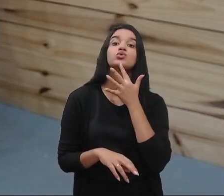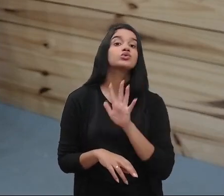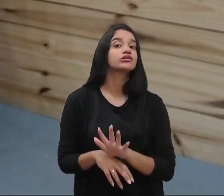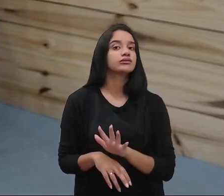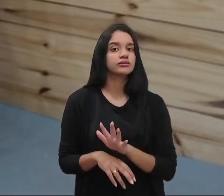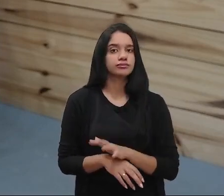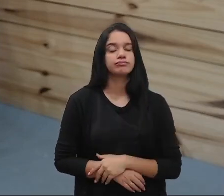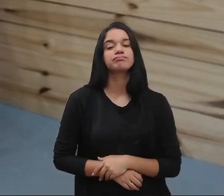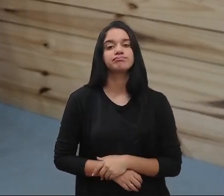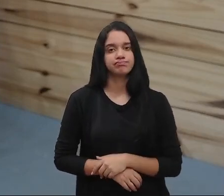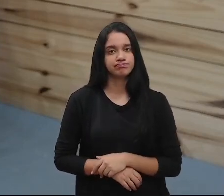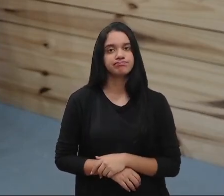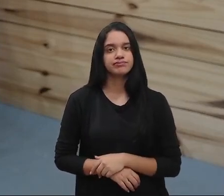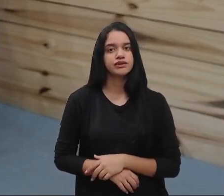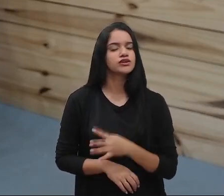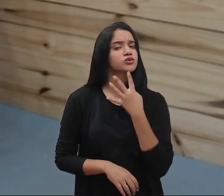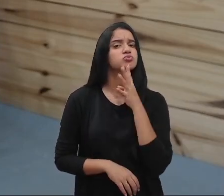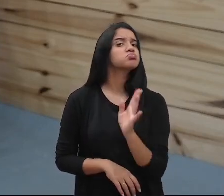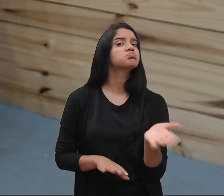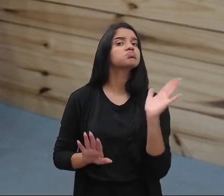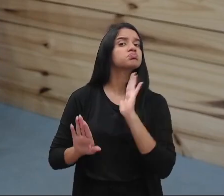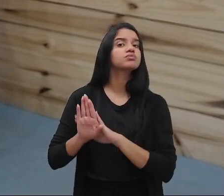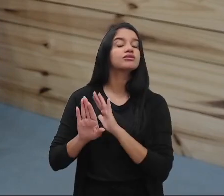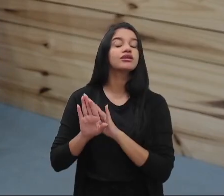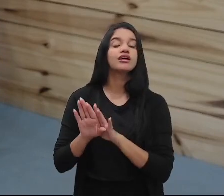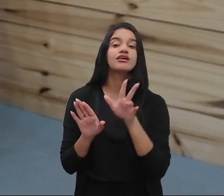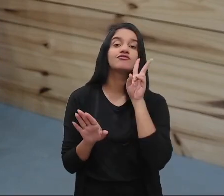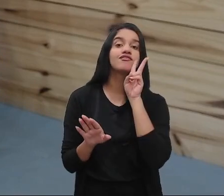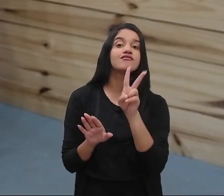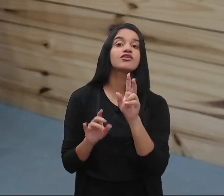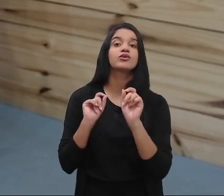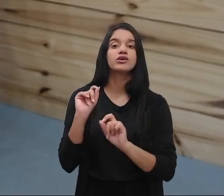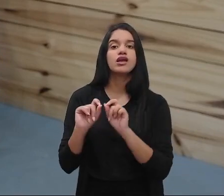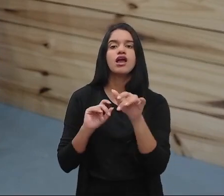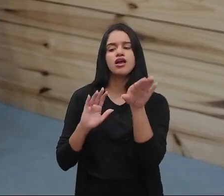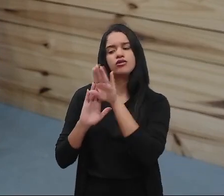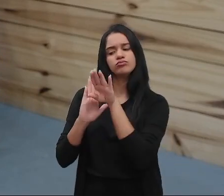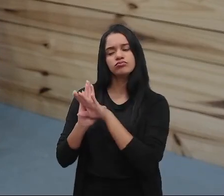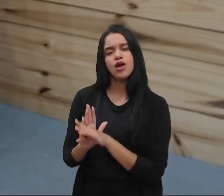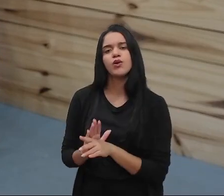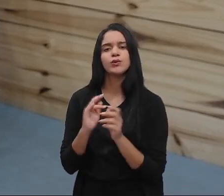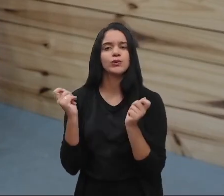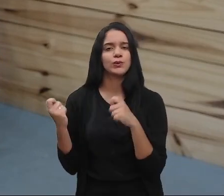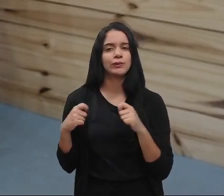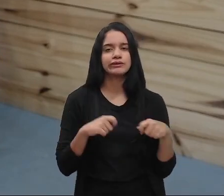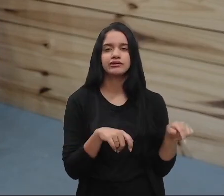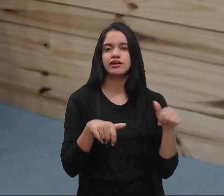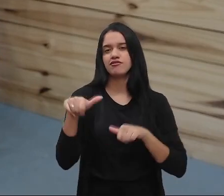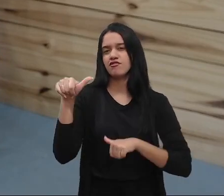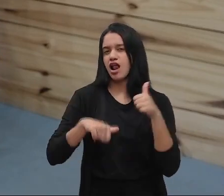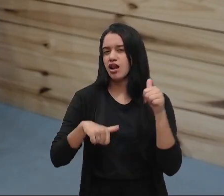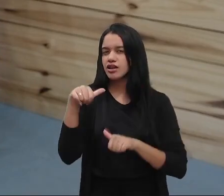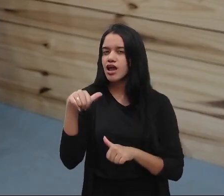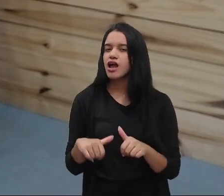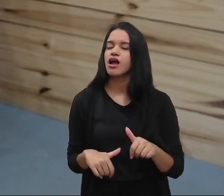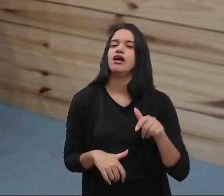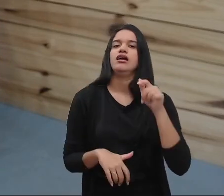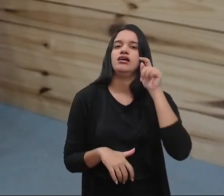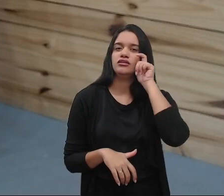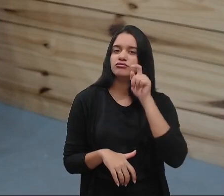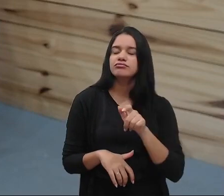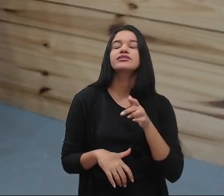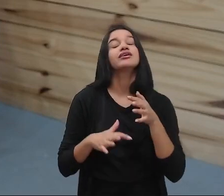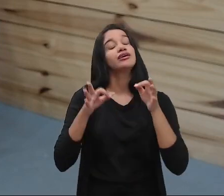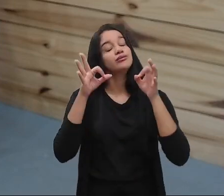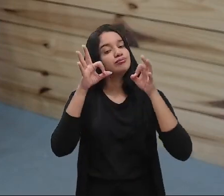Não sabe quem está do outro lado. Aí vai ver as qualificações, as competências. Correto. E avaliar. Olha que interessante. Esse é o